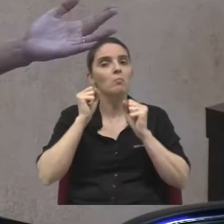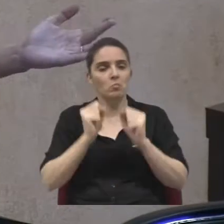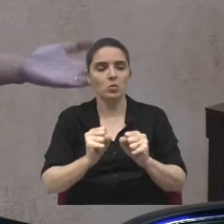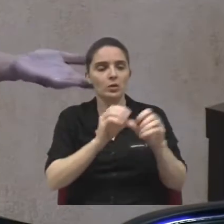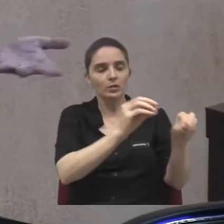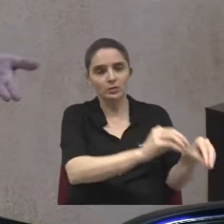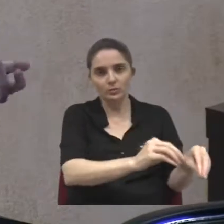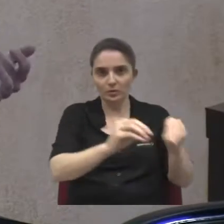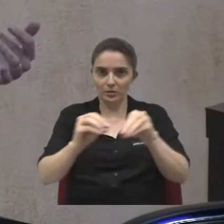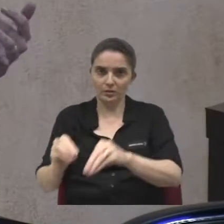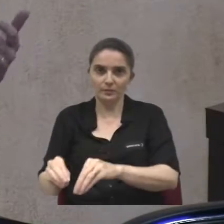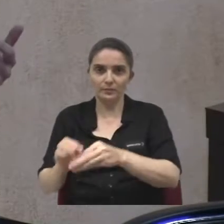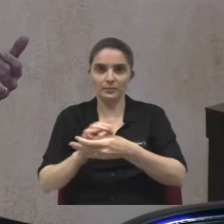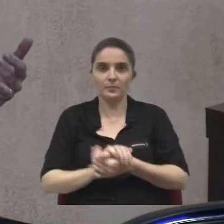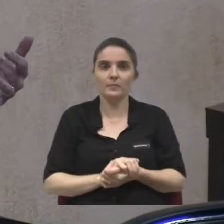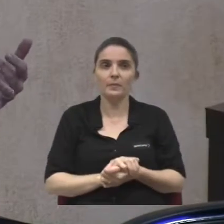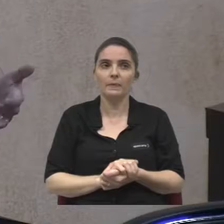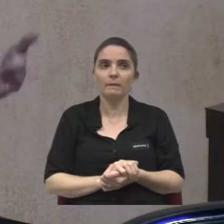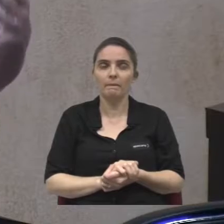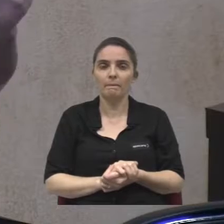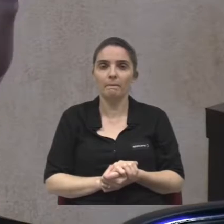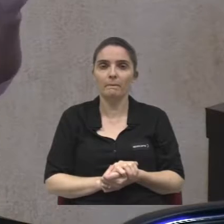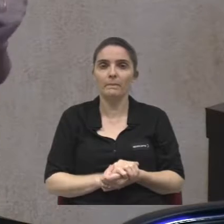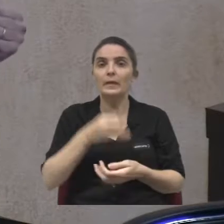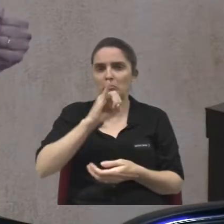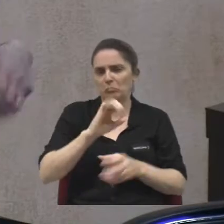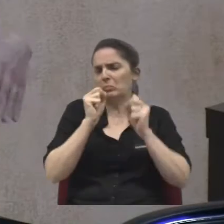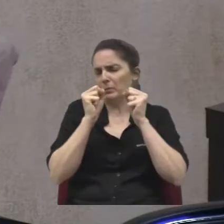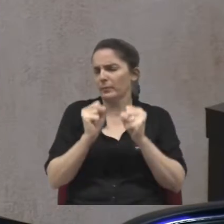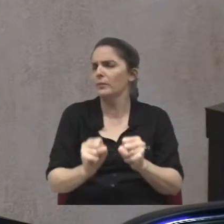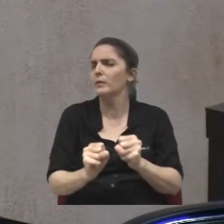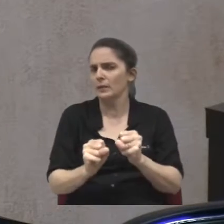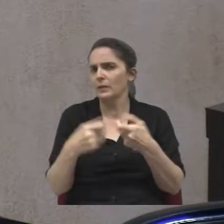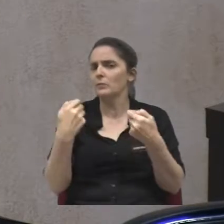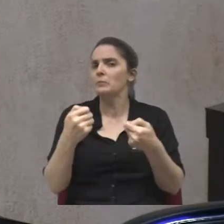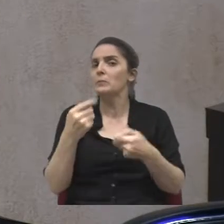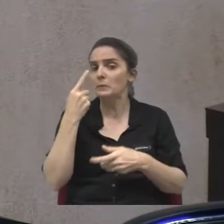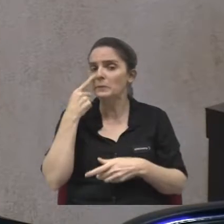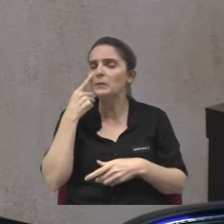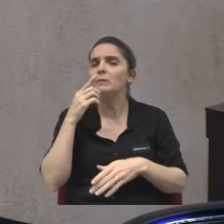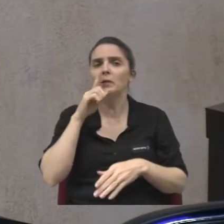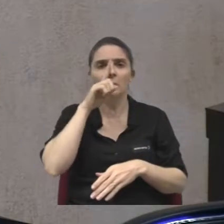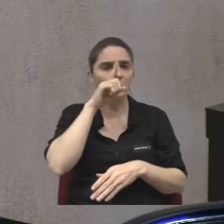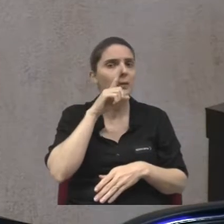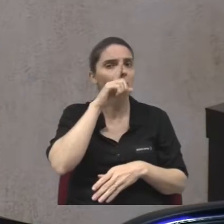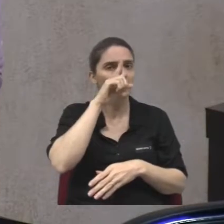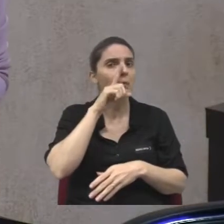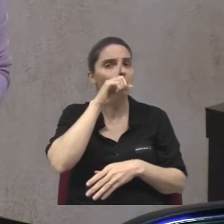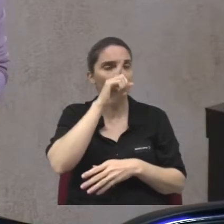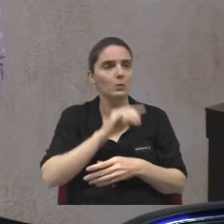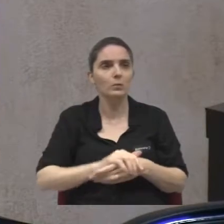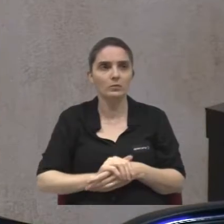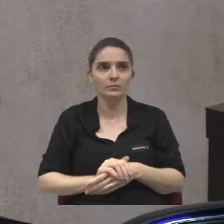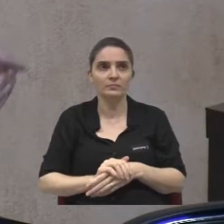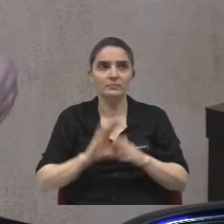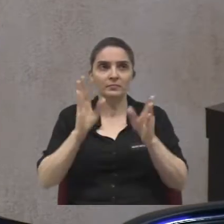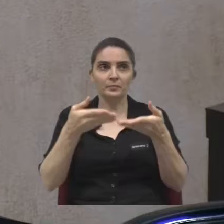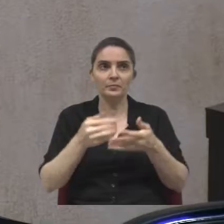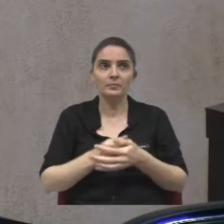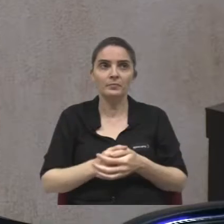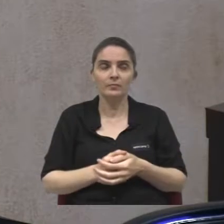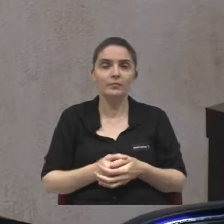assim for, nós poderíamos aí estar em risco. Então, gostaria de deixar aqui esse registro